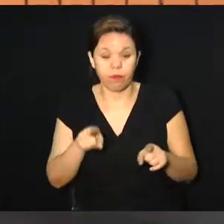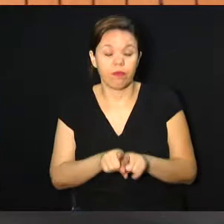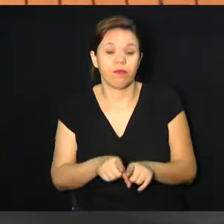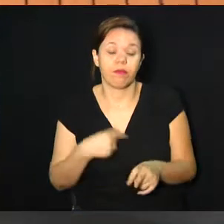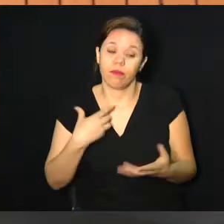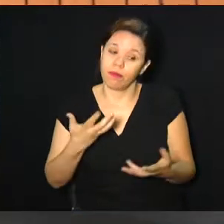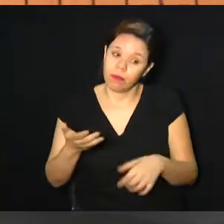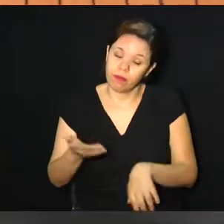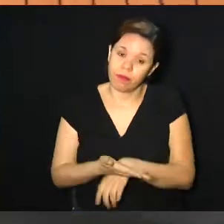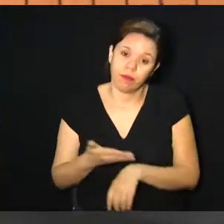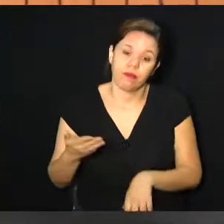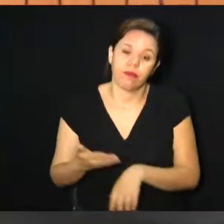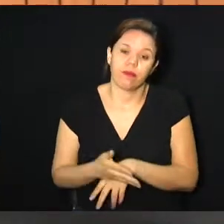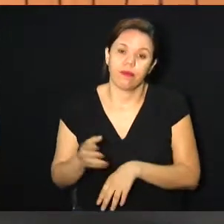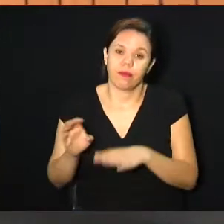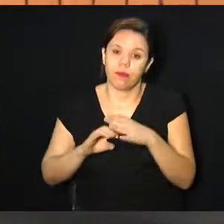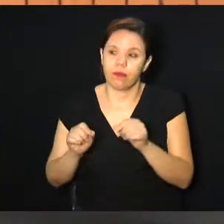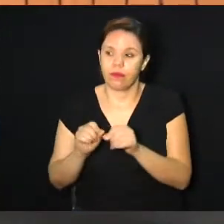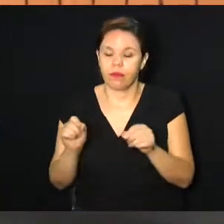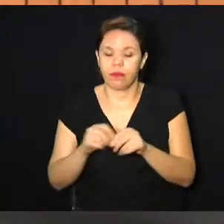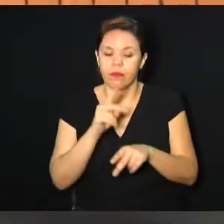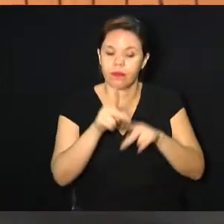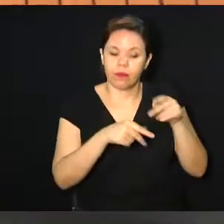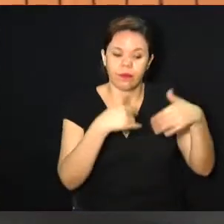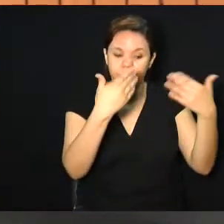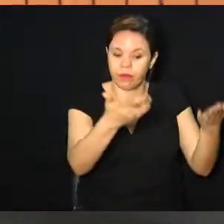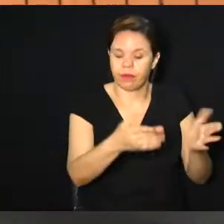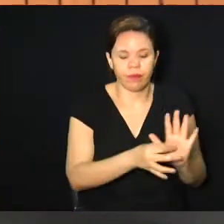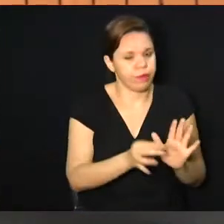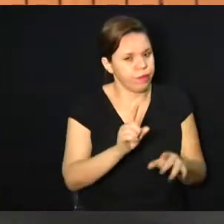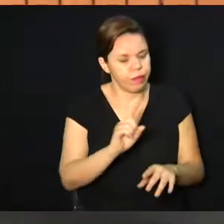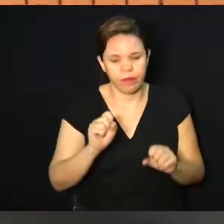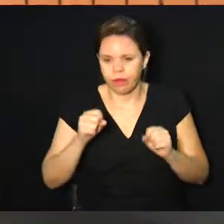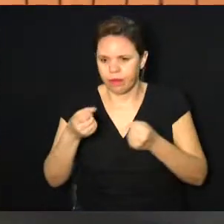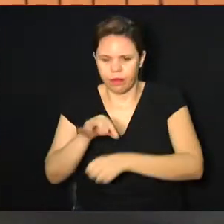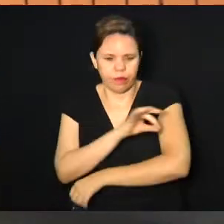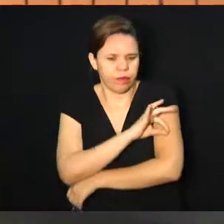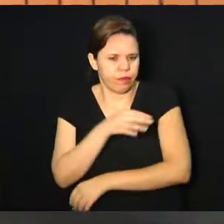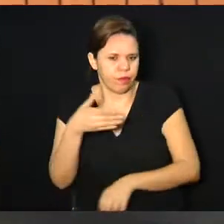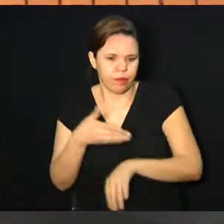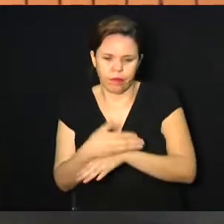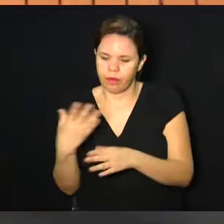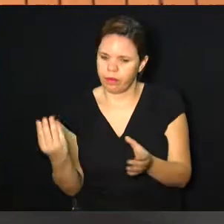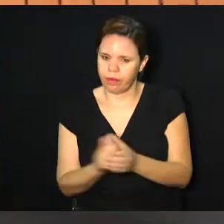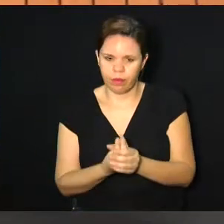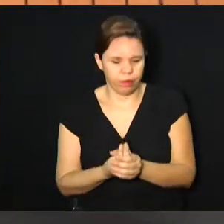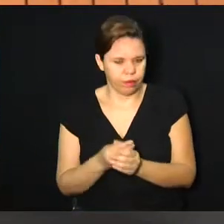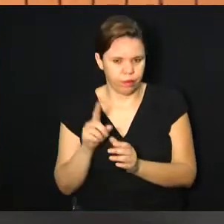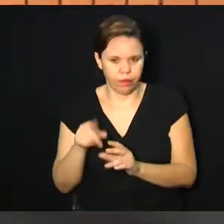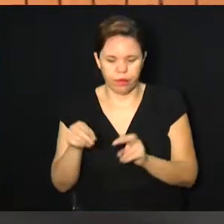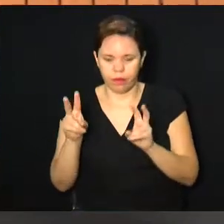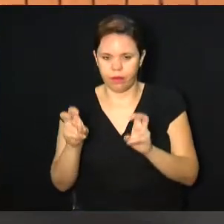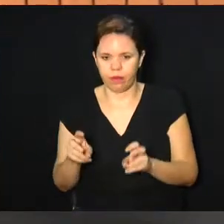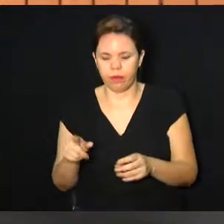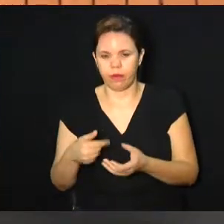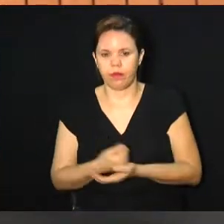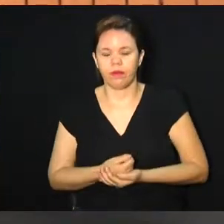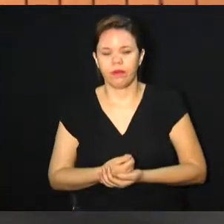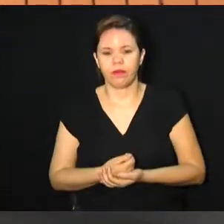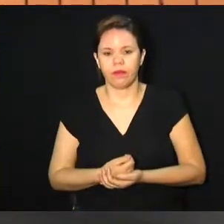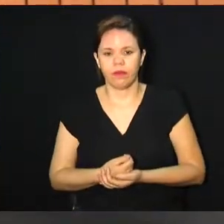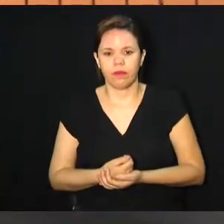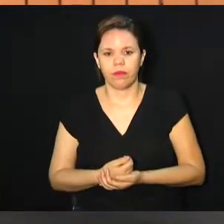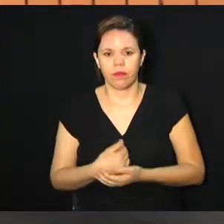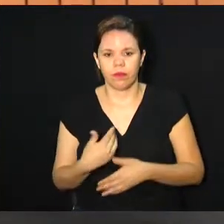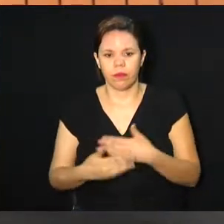participar, a população está de fora do debate. A prefeitura não fez nenhum esforço para incluir a população nesse assunto que toca o